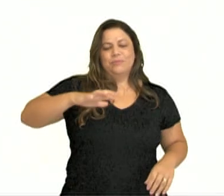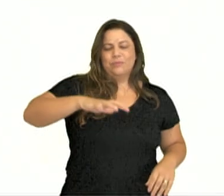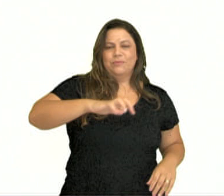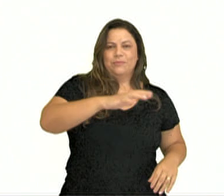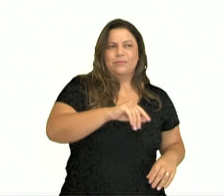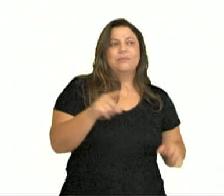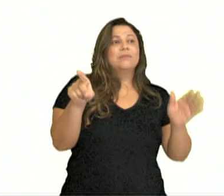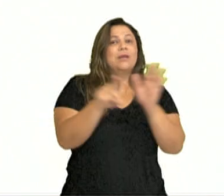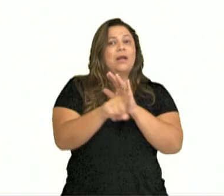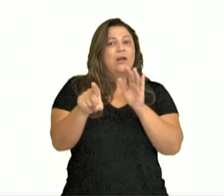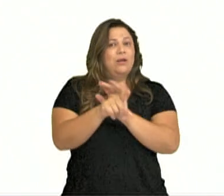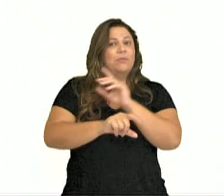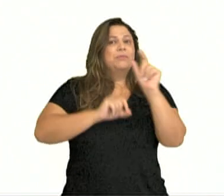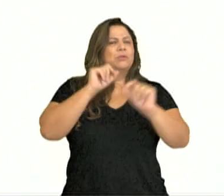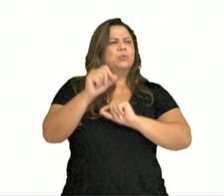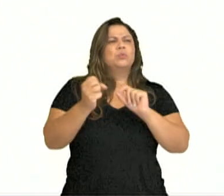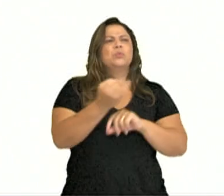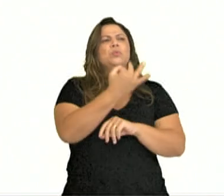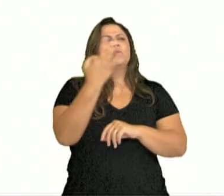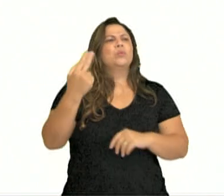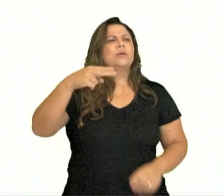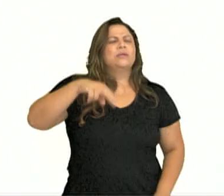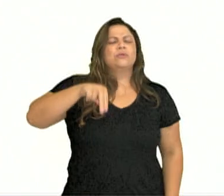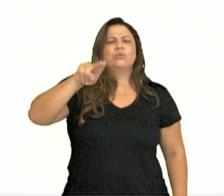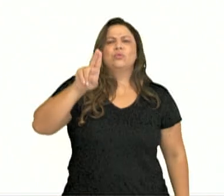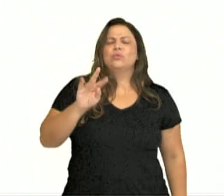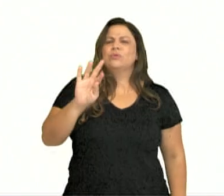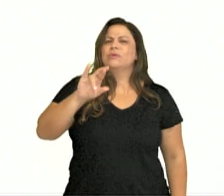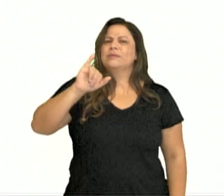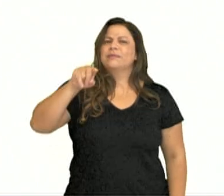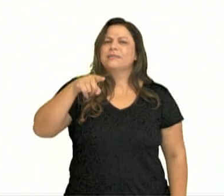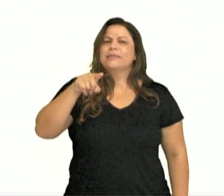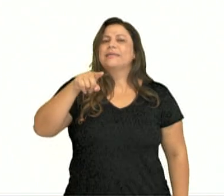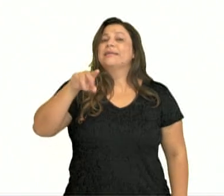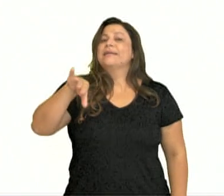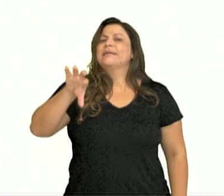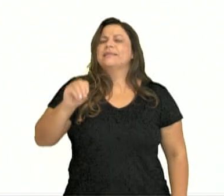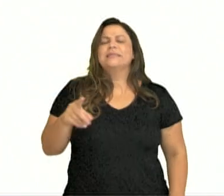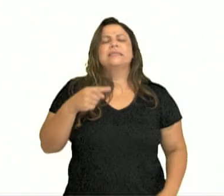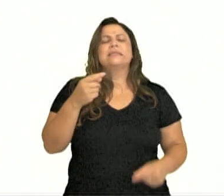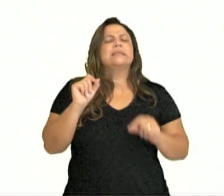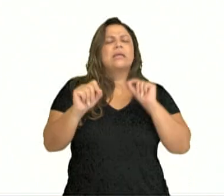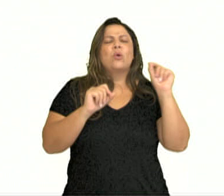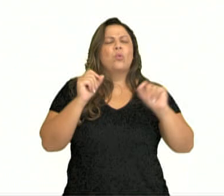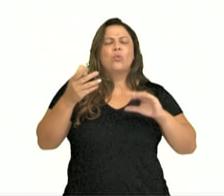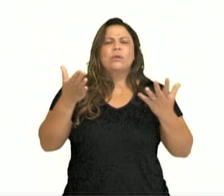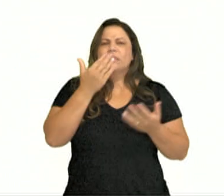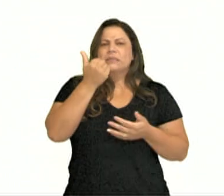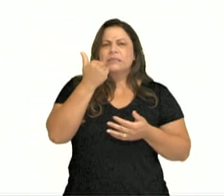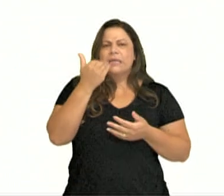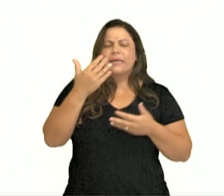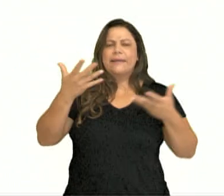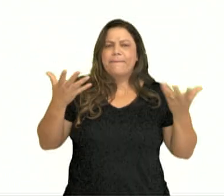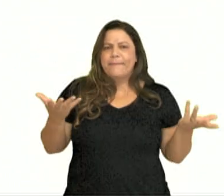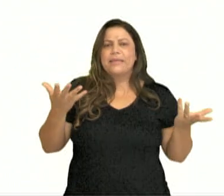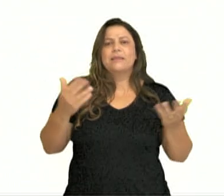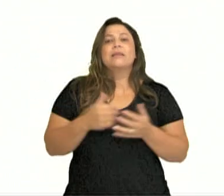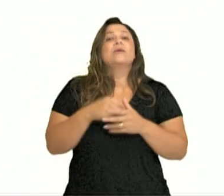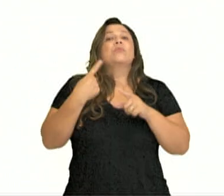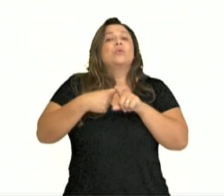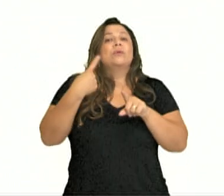de perguntinha. Quanto à nutrição, as algas protistas e os protozoários se alimentam respectivamente